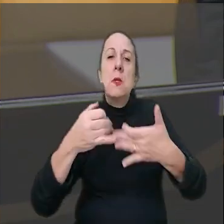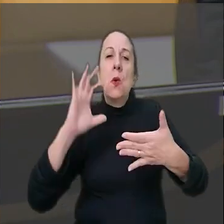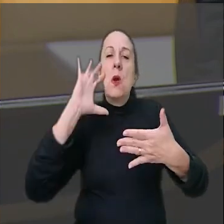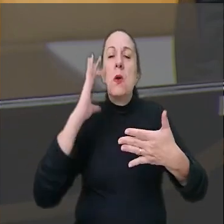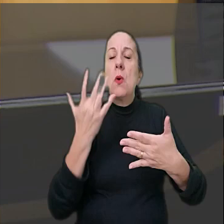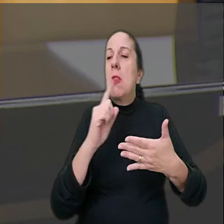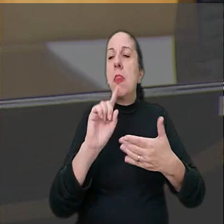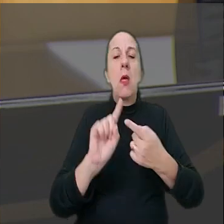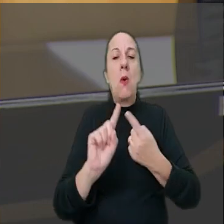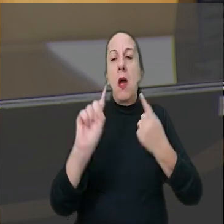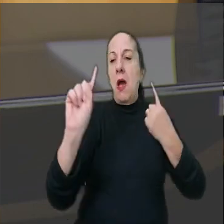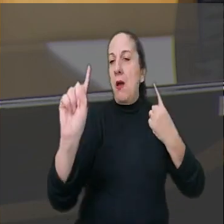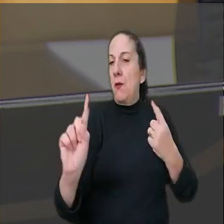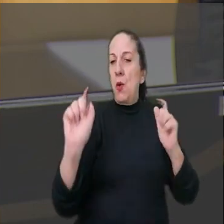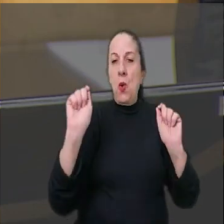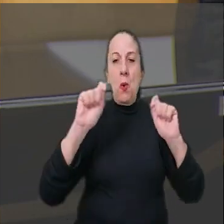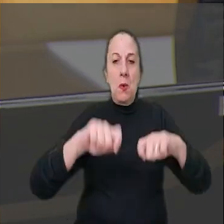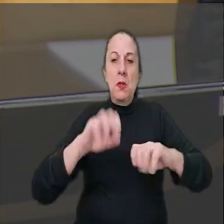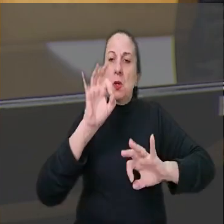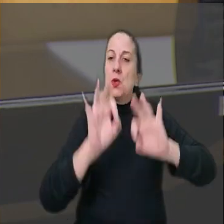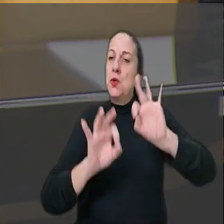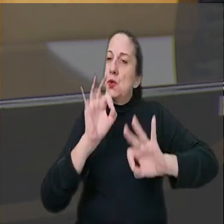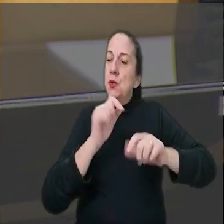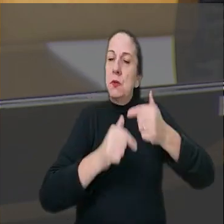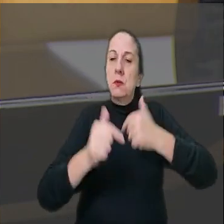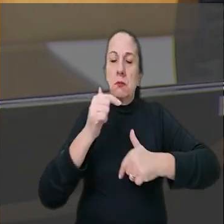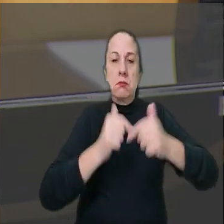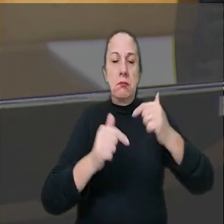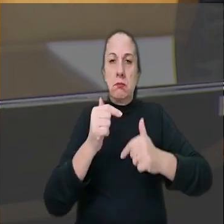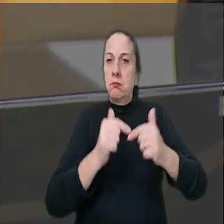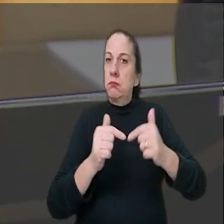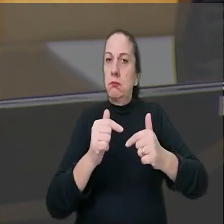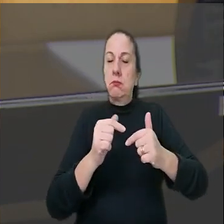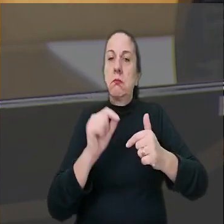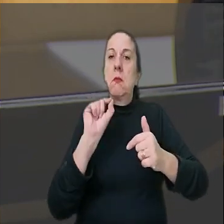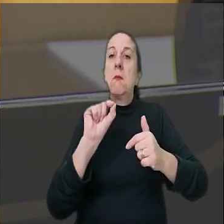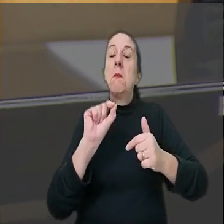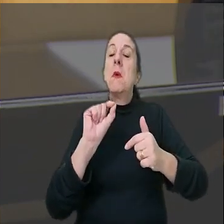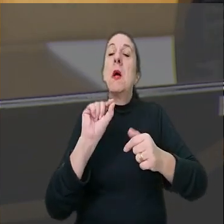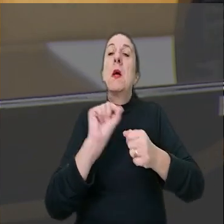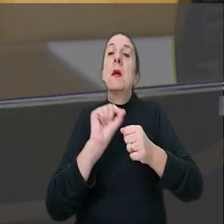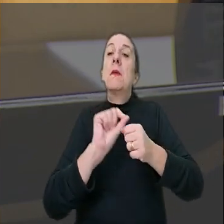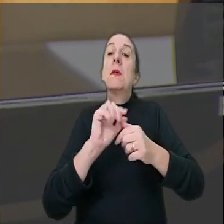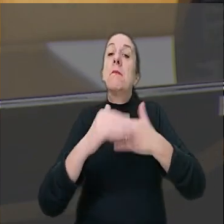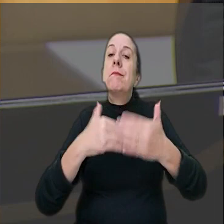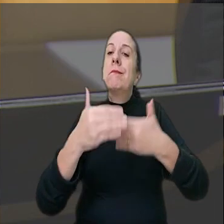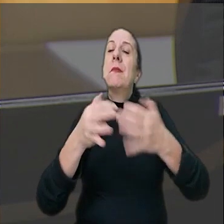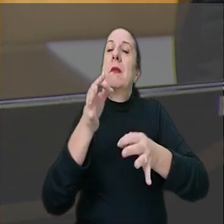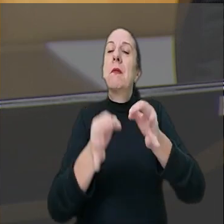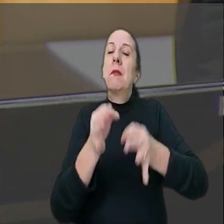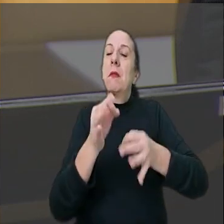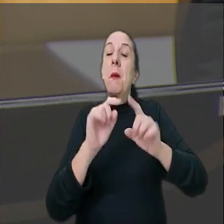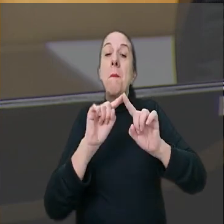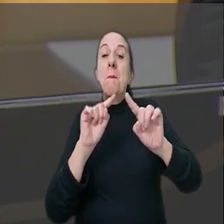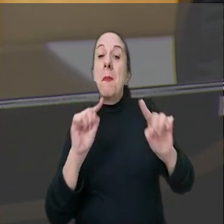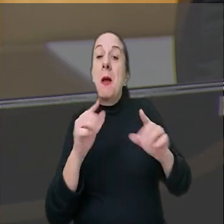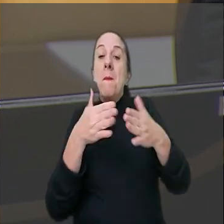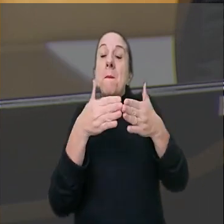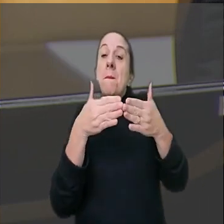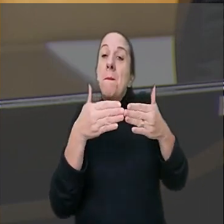explicou que a decisão do TRT não afastou a competência da Justiça do Trabalho para a homologação da transação